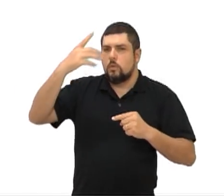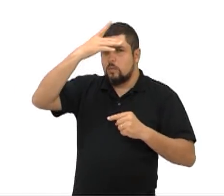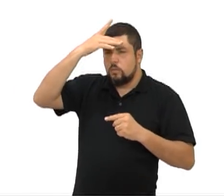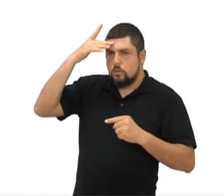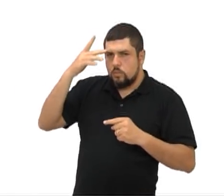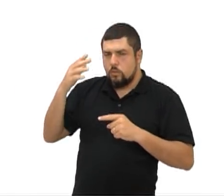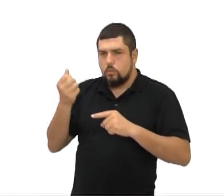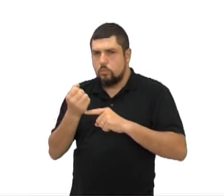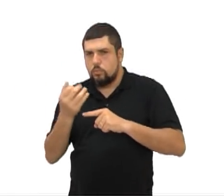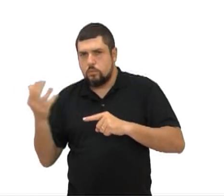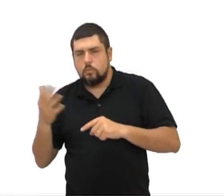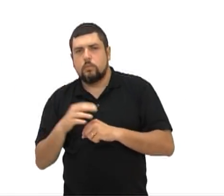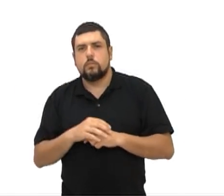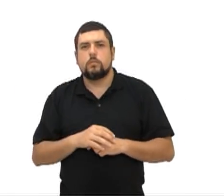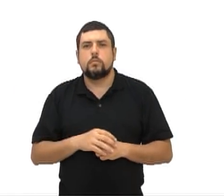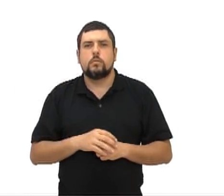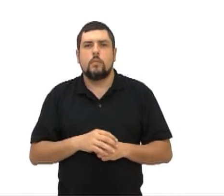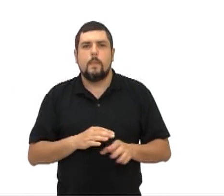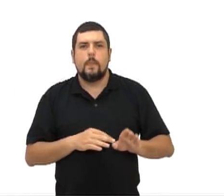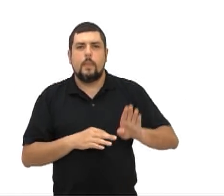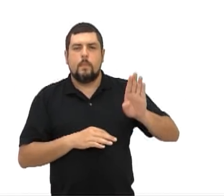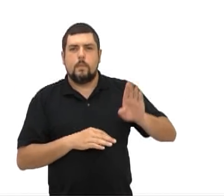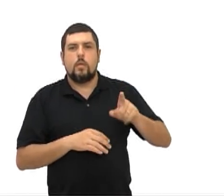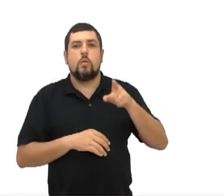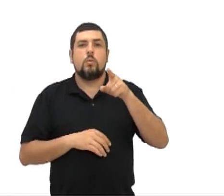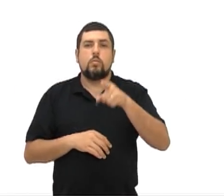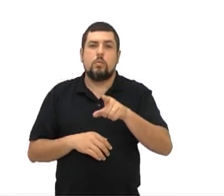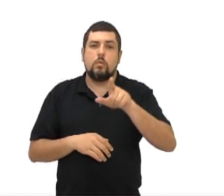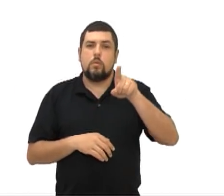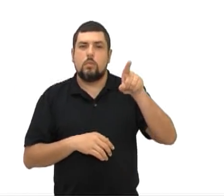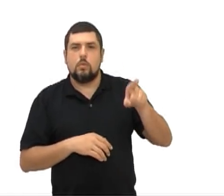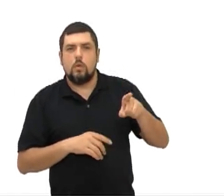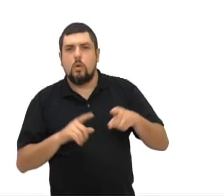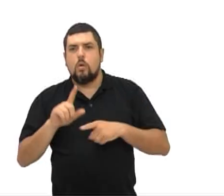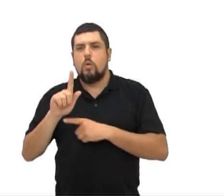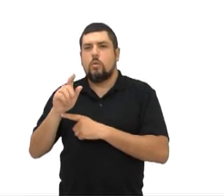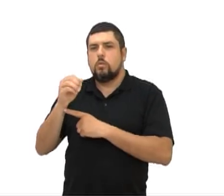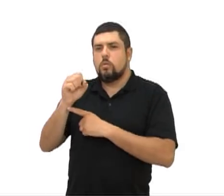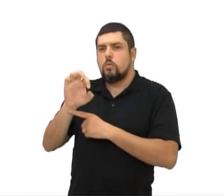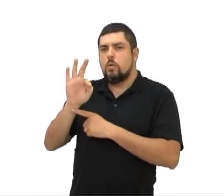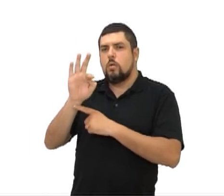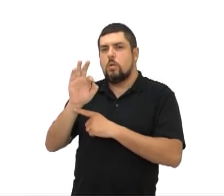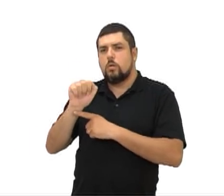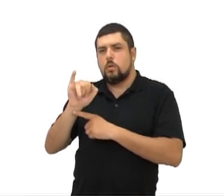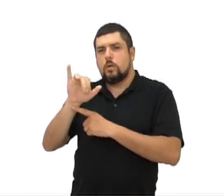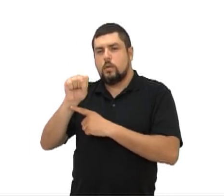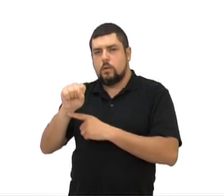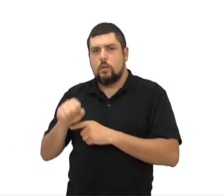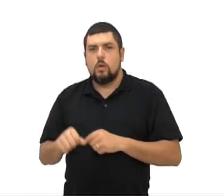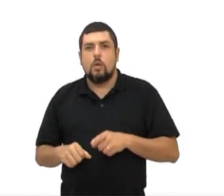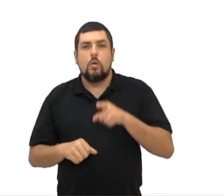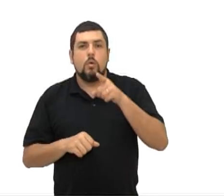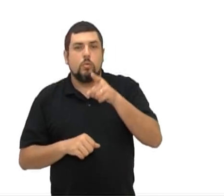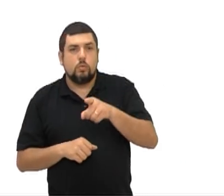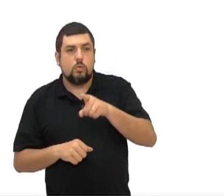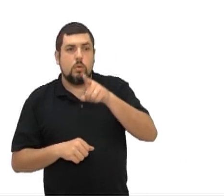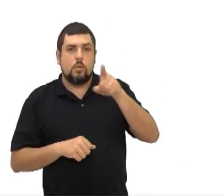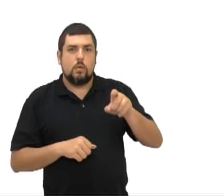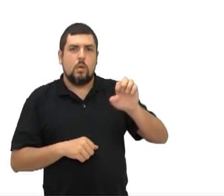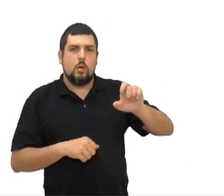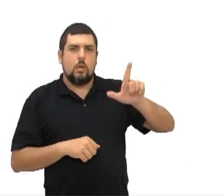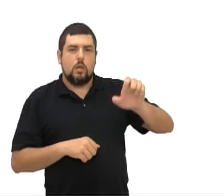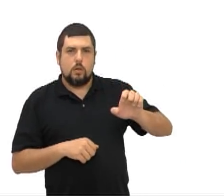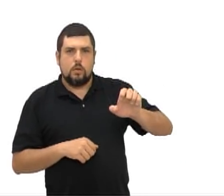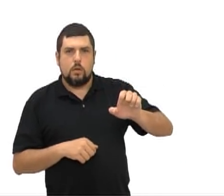na letra B, tu e ele gostais de ler. Se eu tenho o tu e o ele, lembrando que a